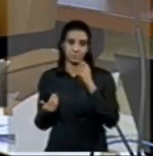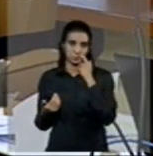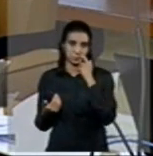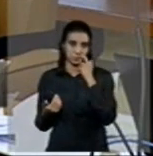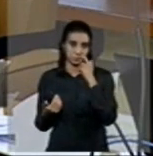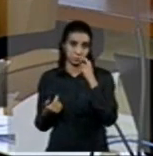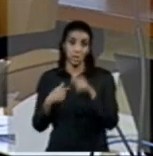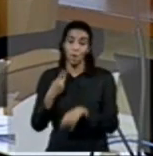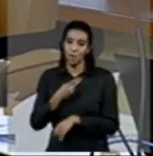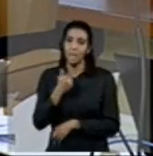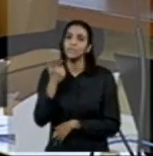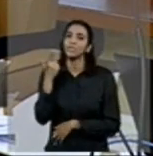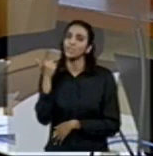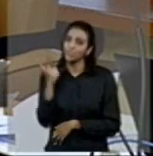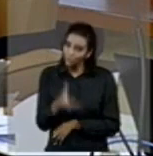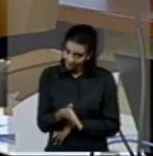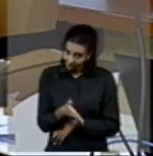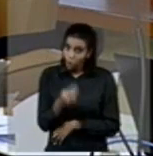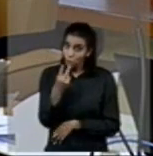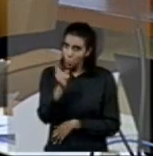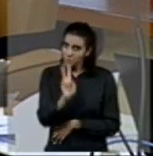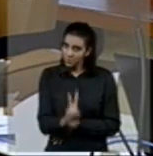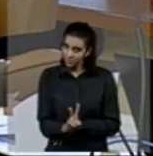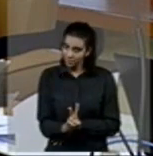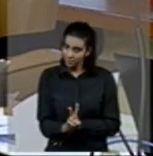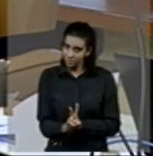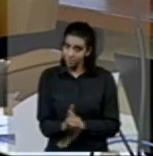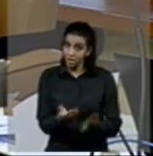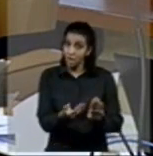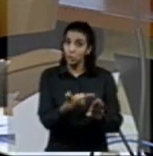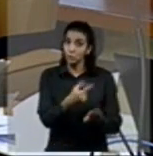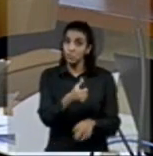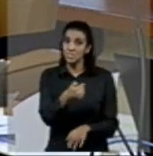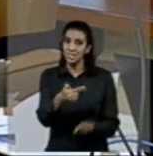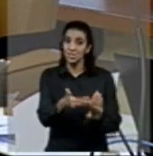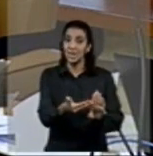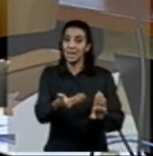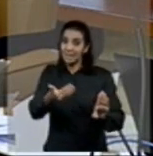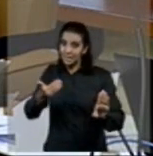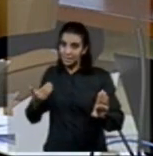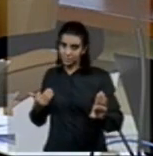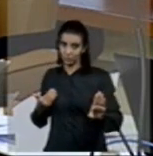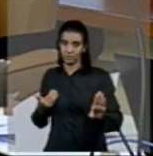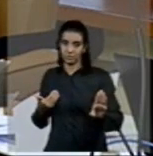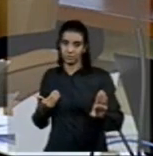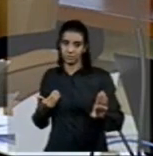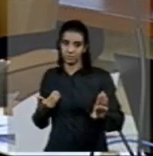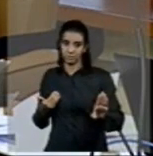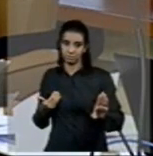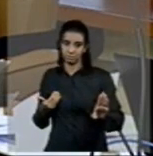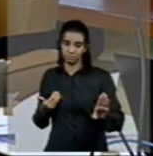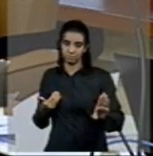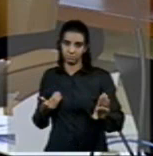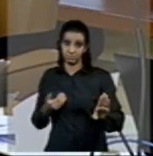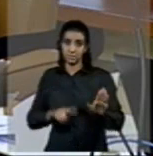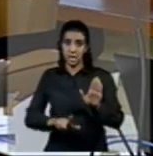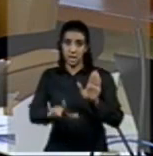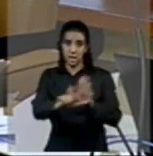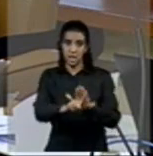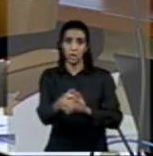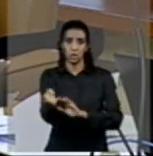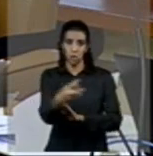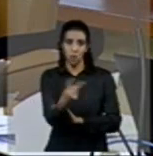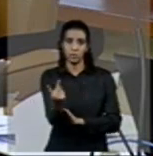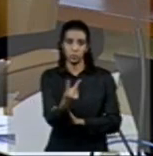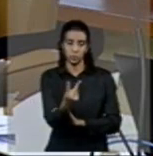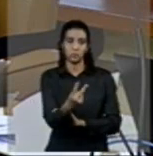mais de uma vez, vem sendo reconhecida antes da vigência